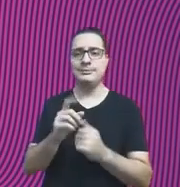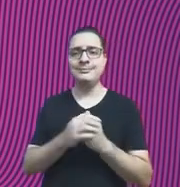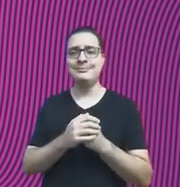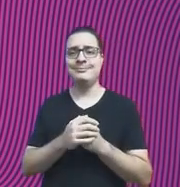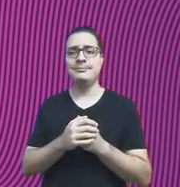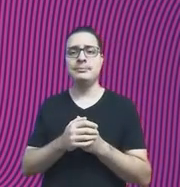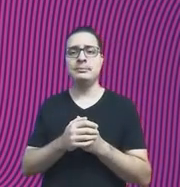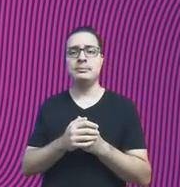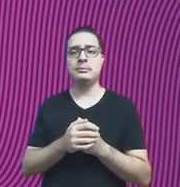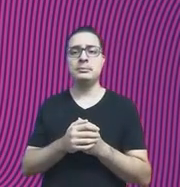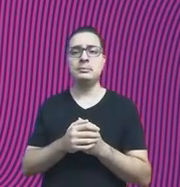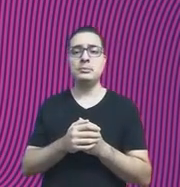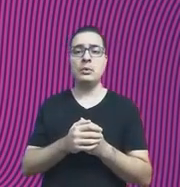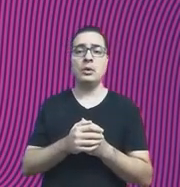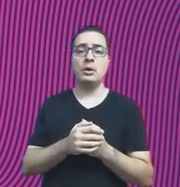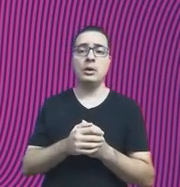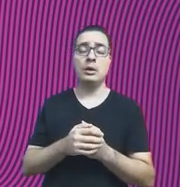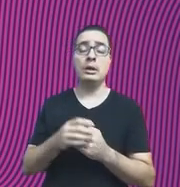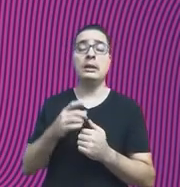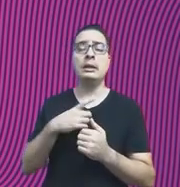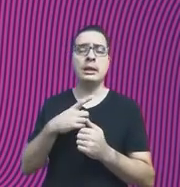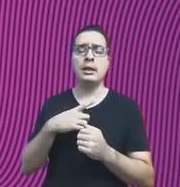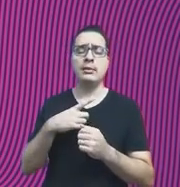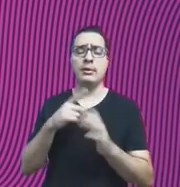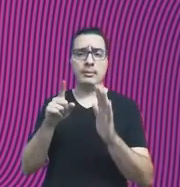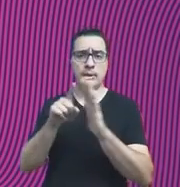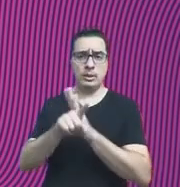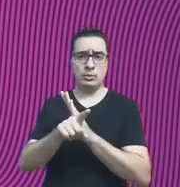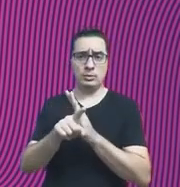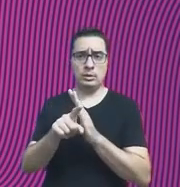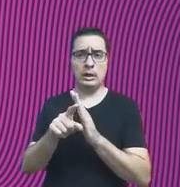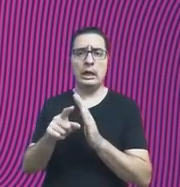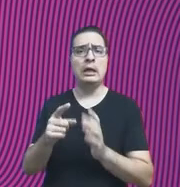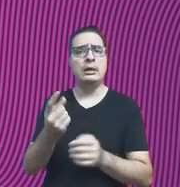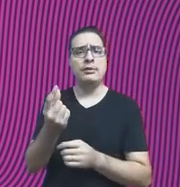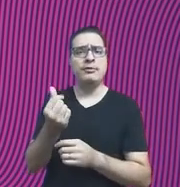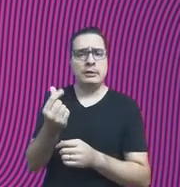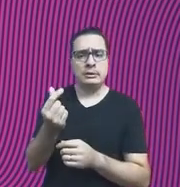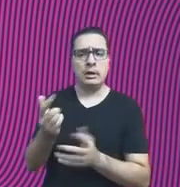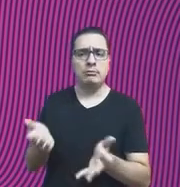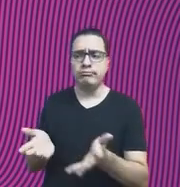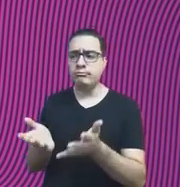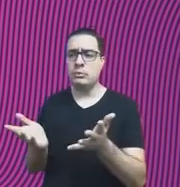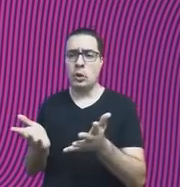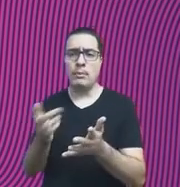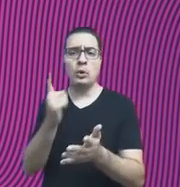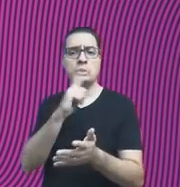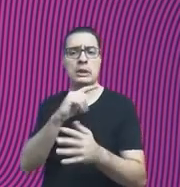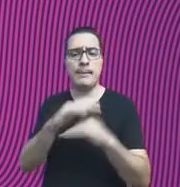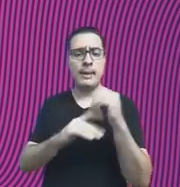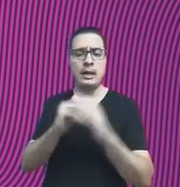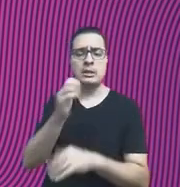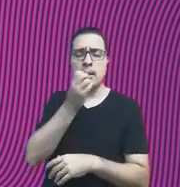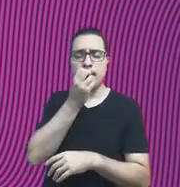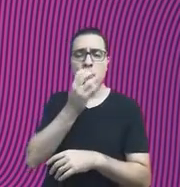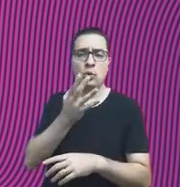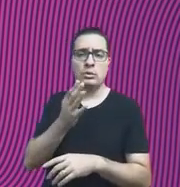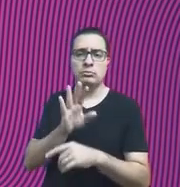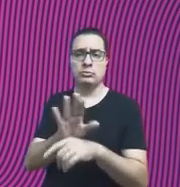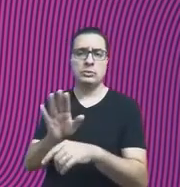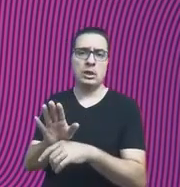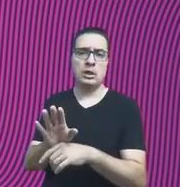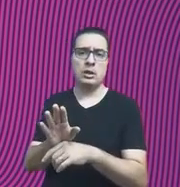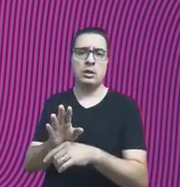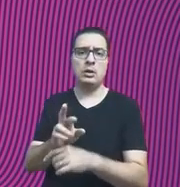seguinte, sobre a questão de estímulo financeiro para adotar boas práticas. O Rafael Zenatti